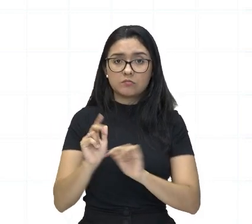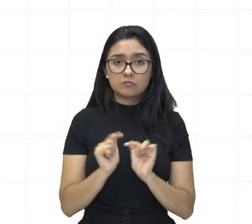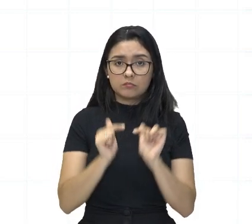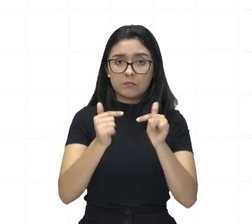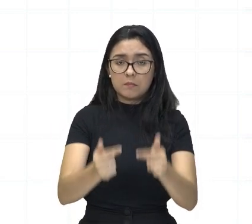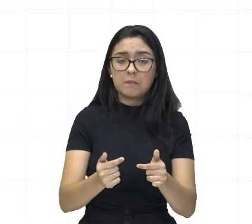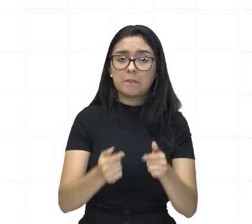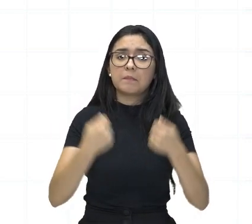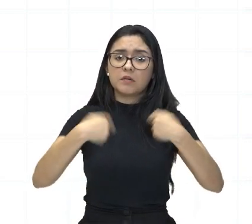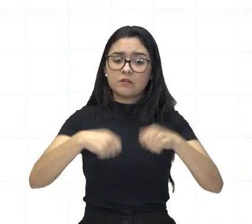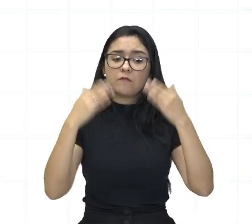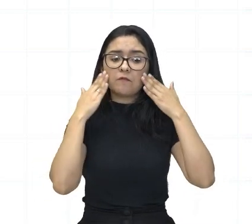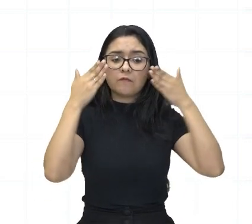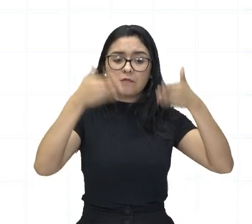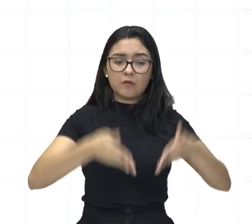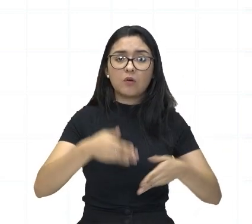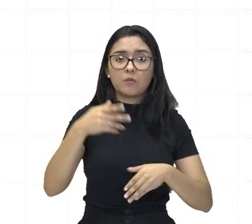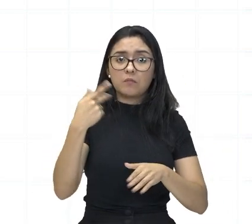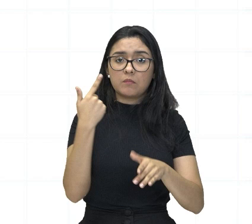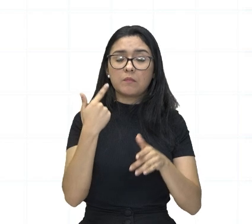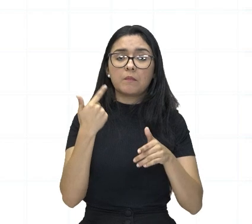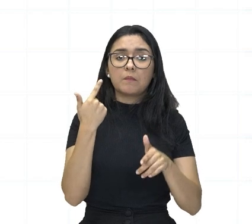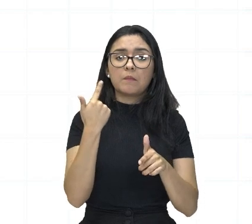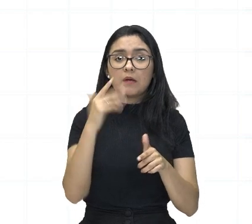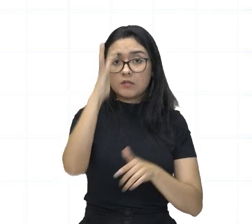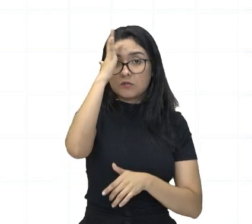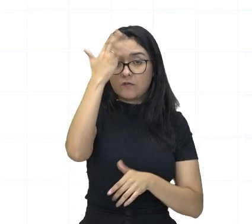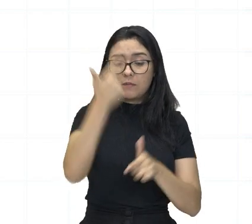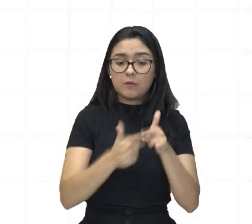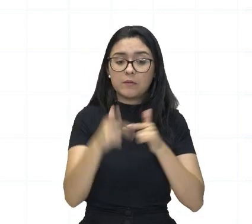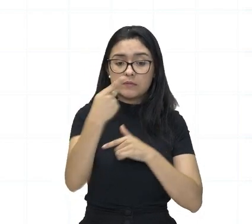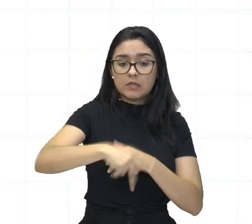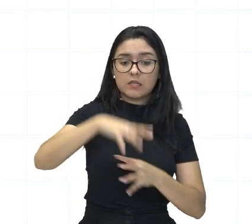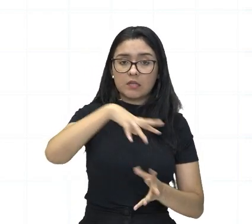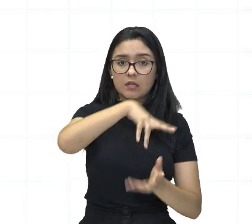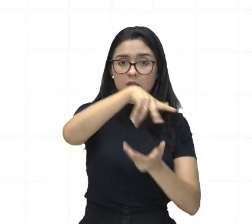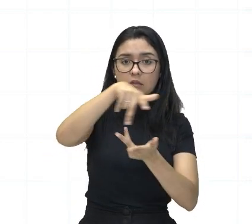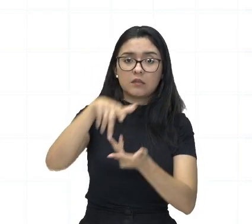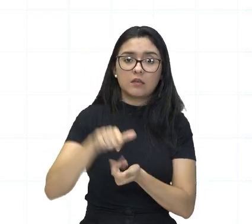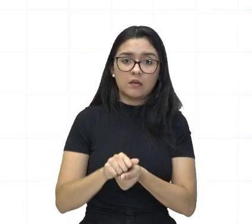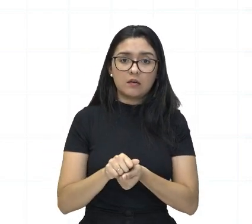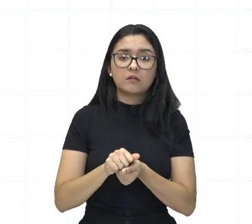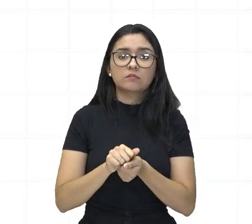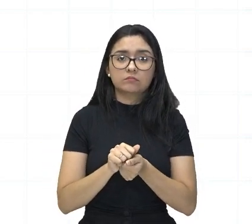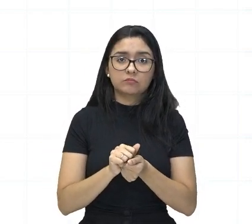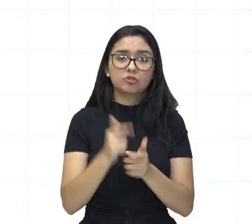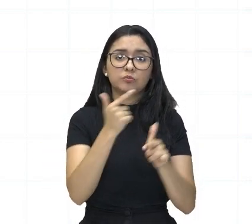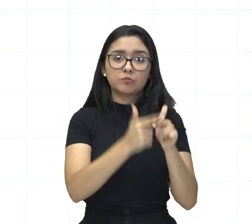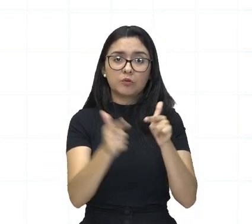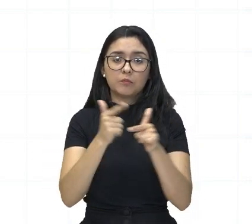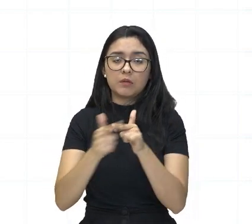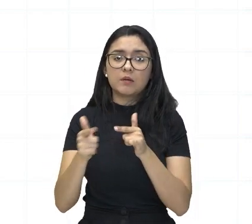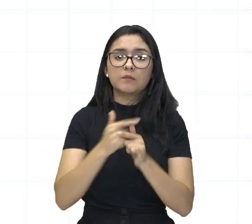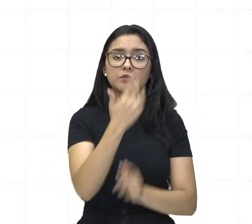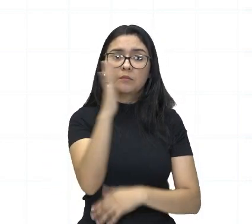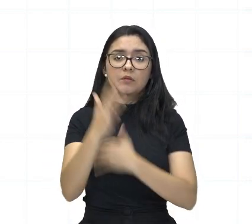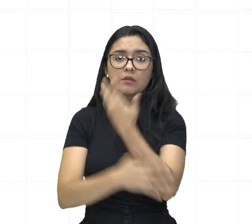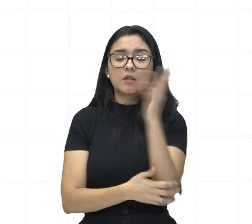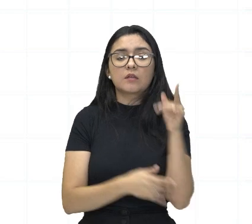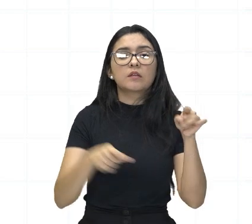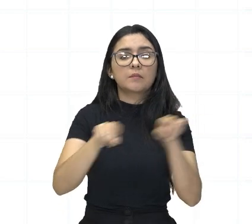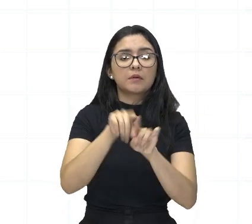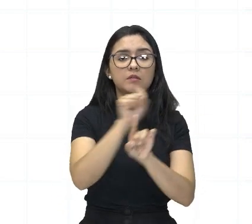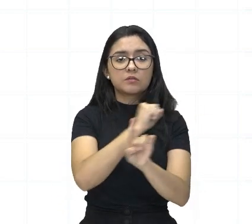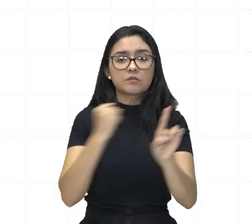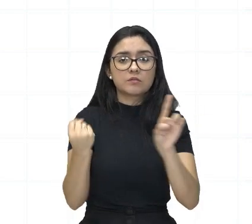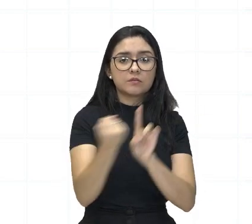ser direcionados para resolver problemas urgentes aqui na Terra, como as questões ambientais e sociais. Percebe que o enunciado